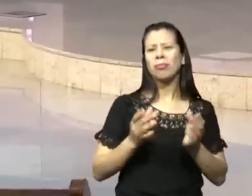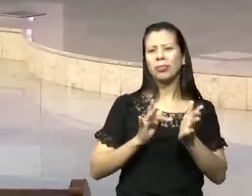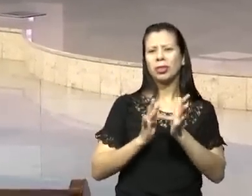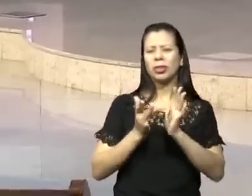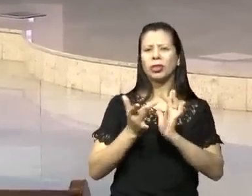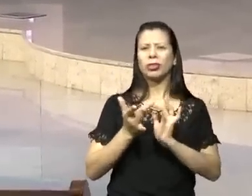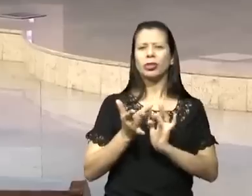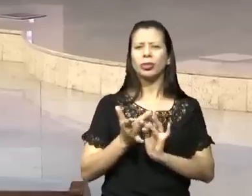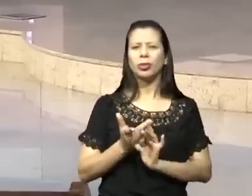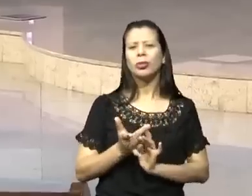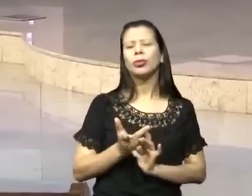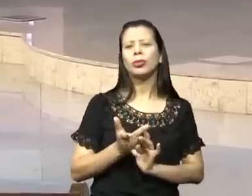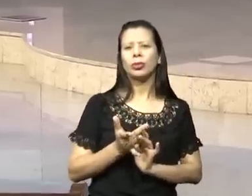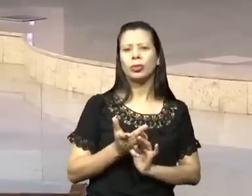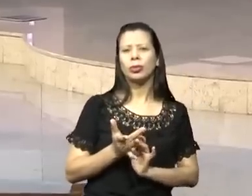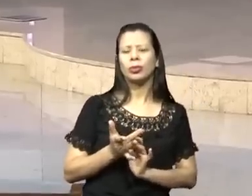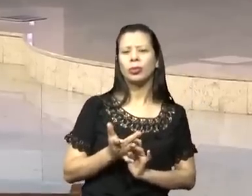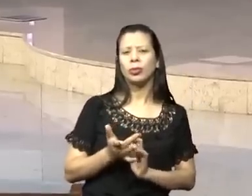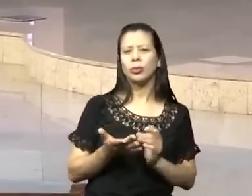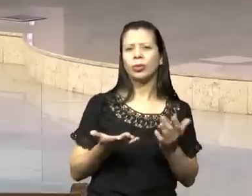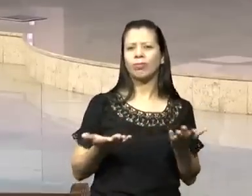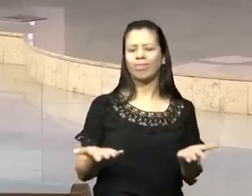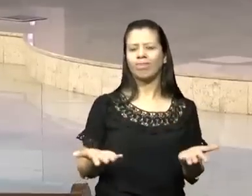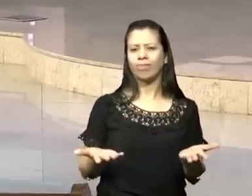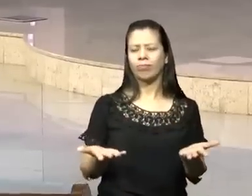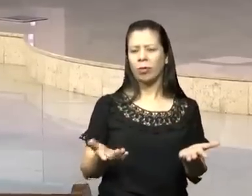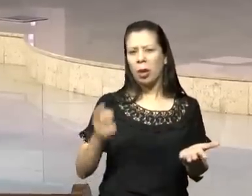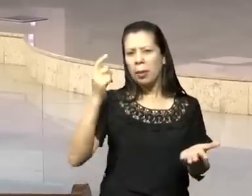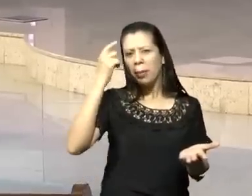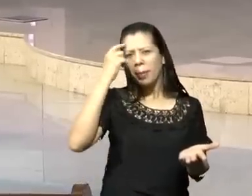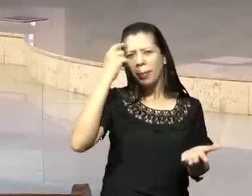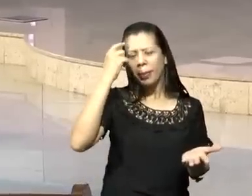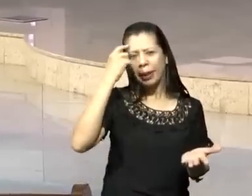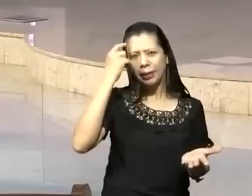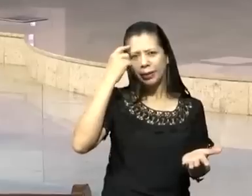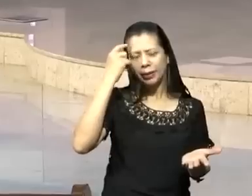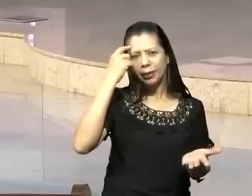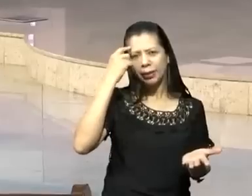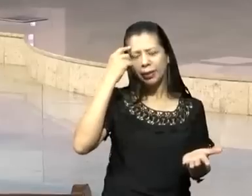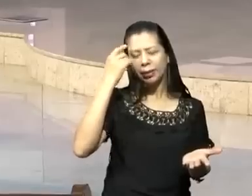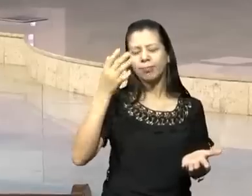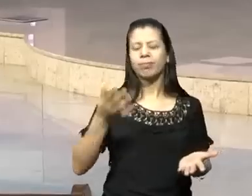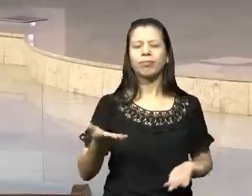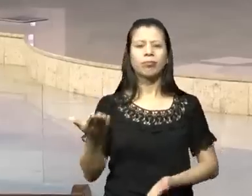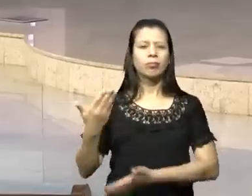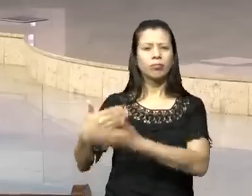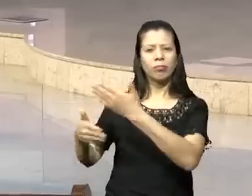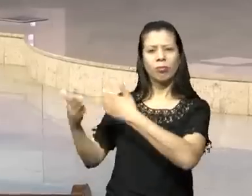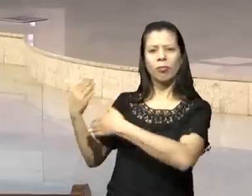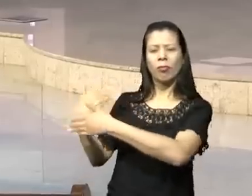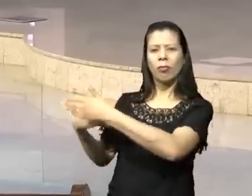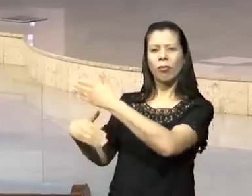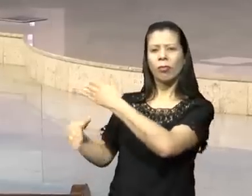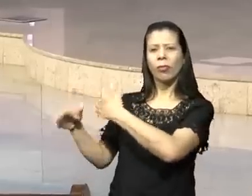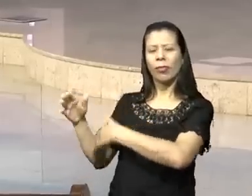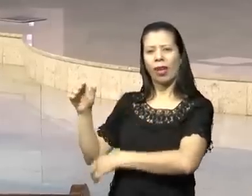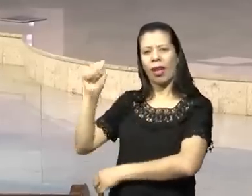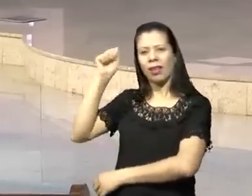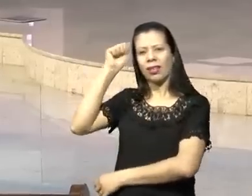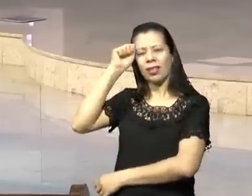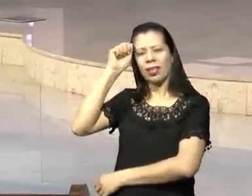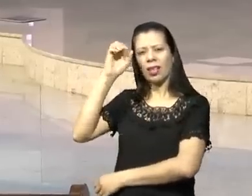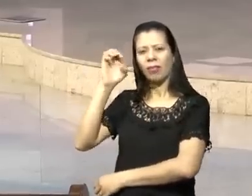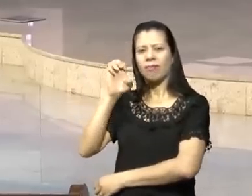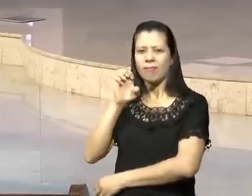desde que Deus foi rejeitado por Adão e Eva o homem perdeu a